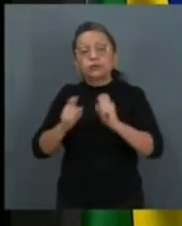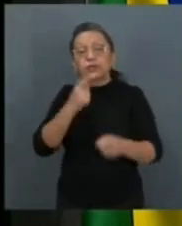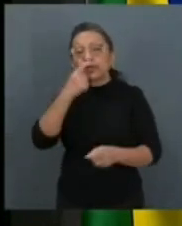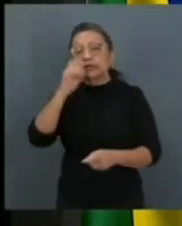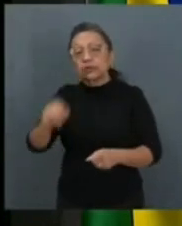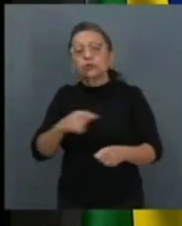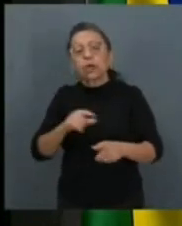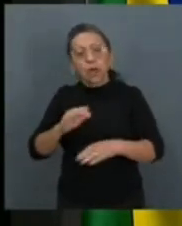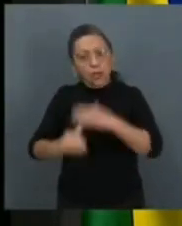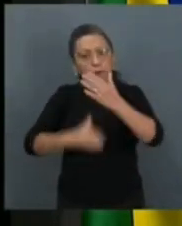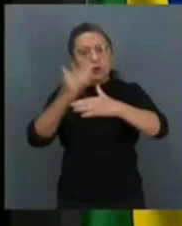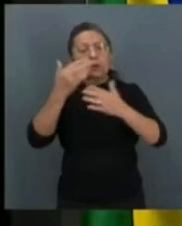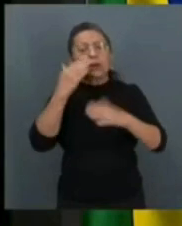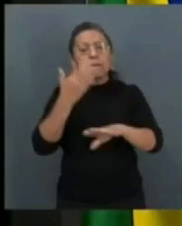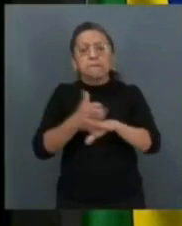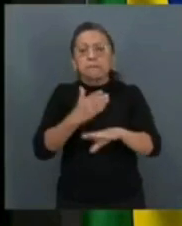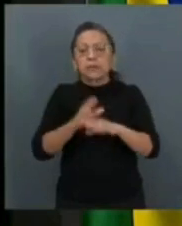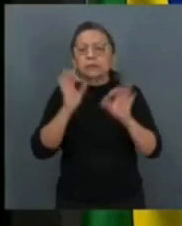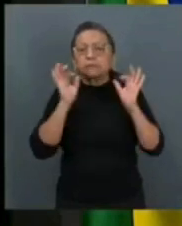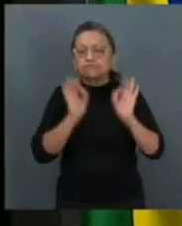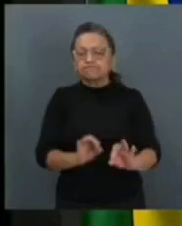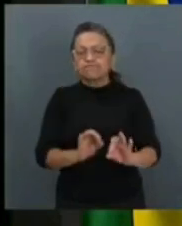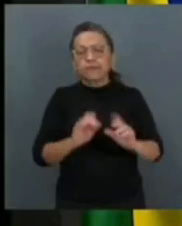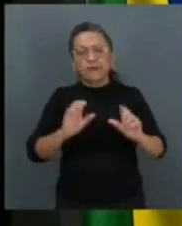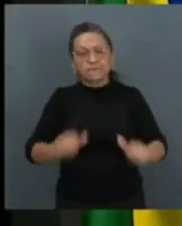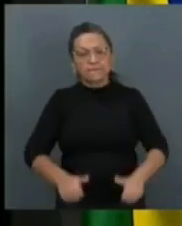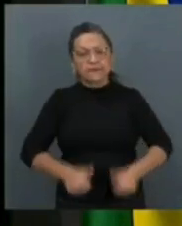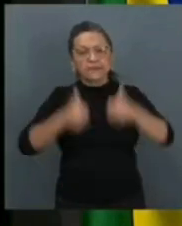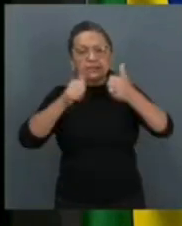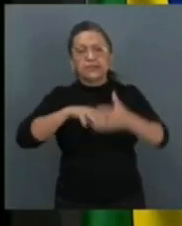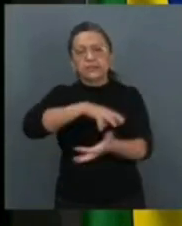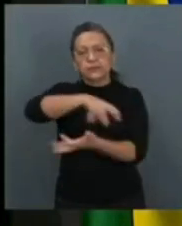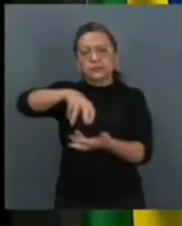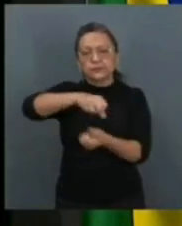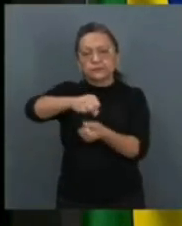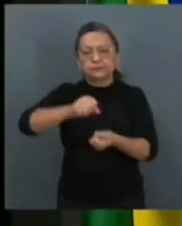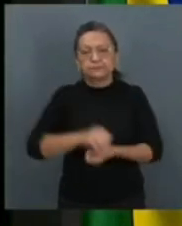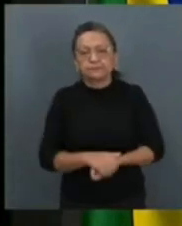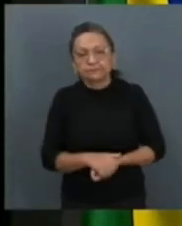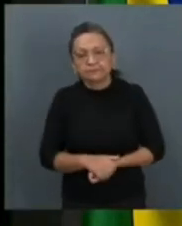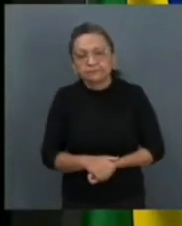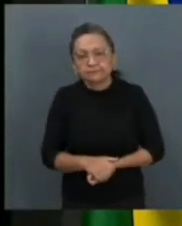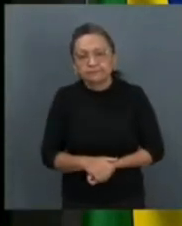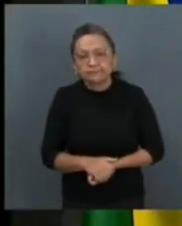para práticas que unem eficiência e sustentabilidade.